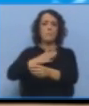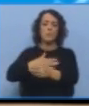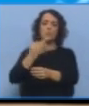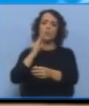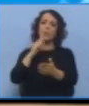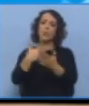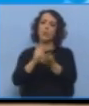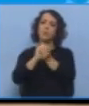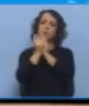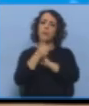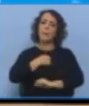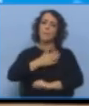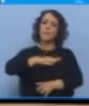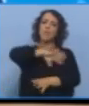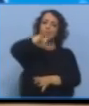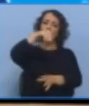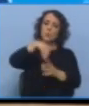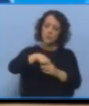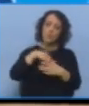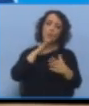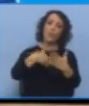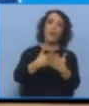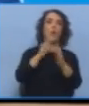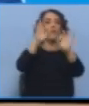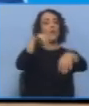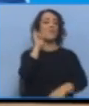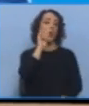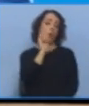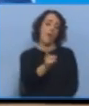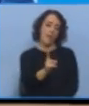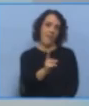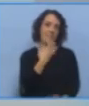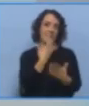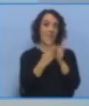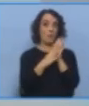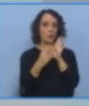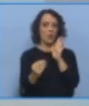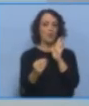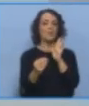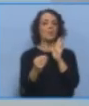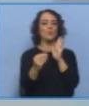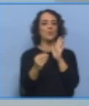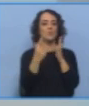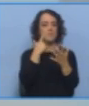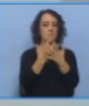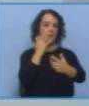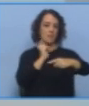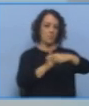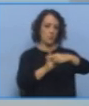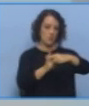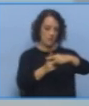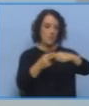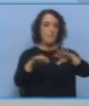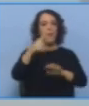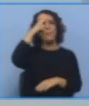mais inclusivas e com isso no final criaram valor. Introduzindo esses tais modelos mais virtuosos de que falou, sendo que o